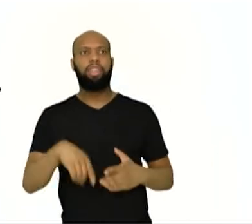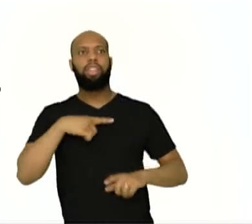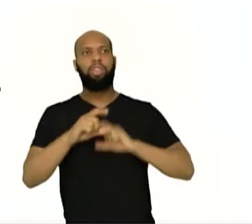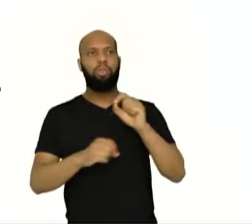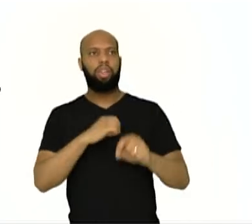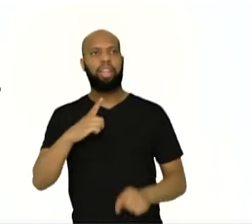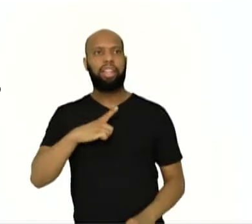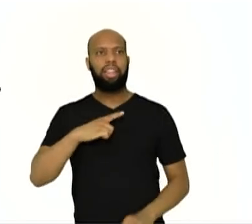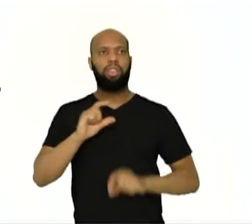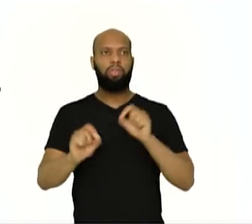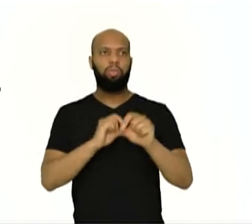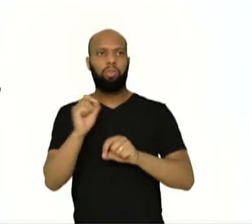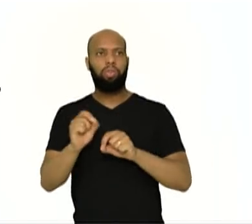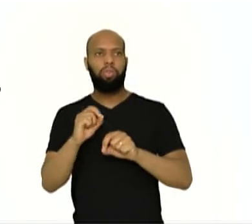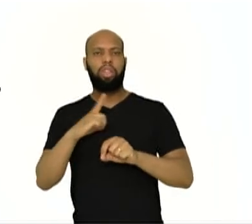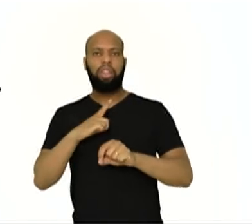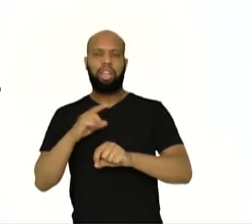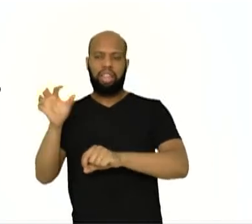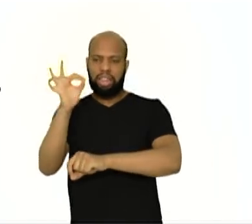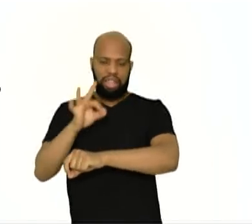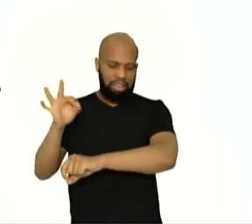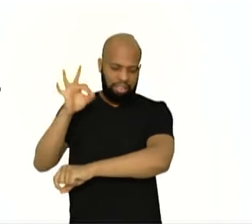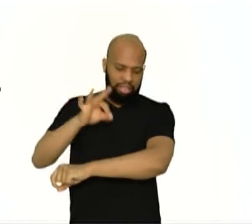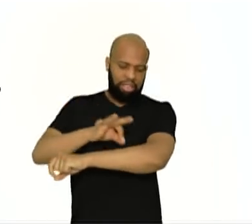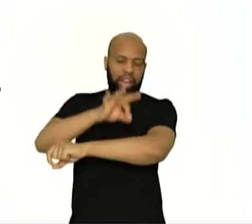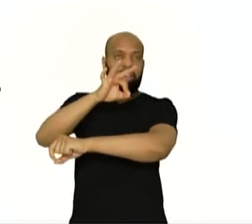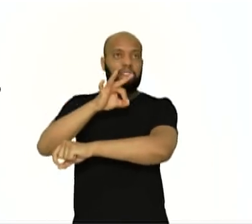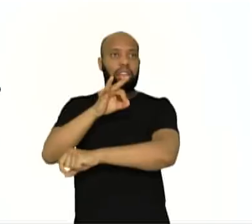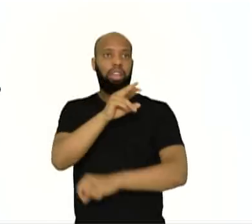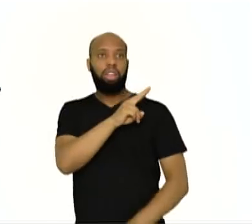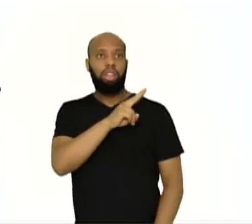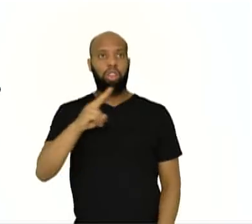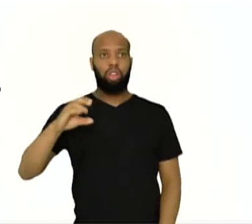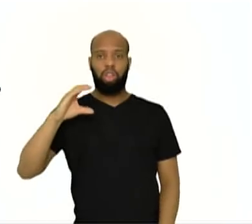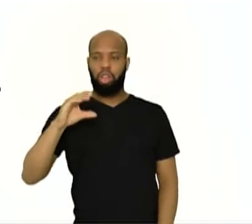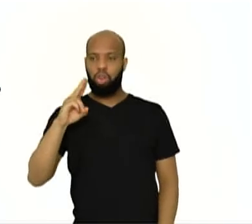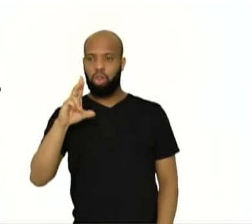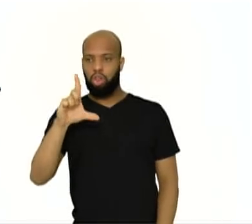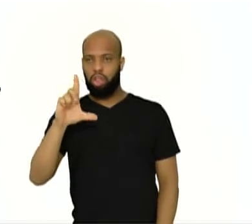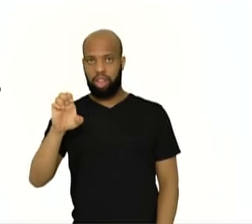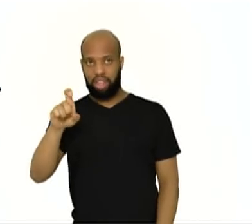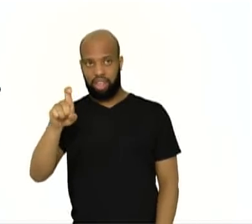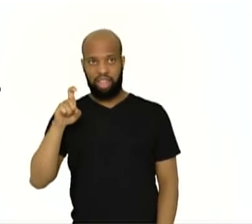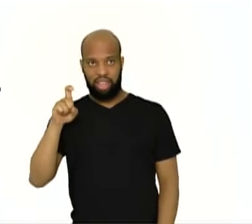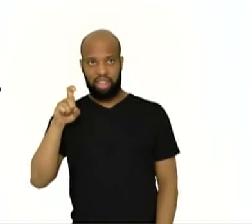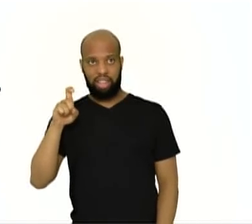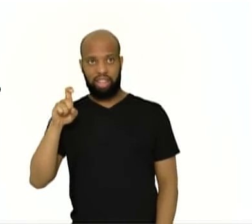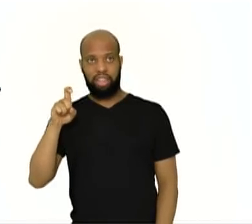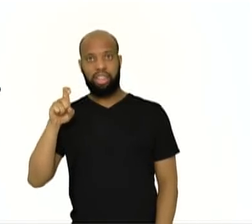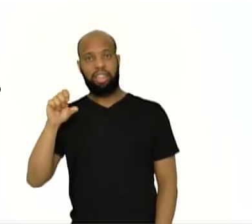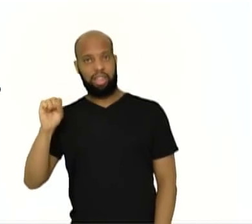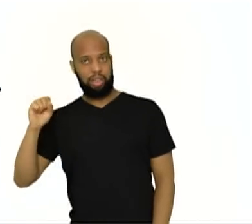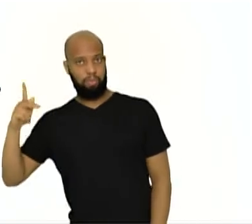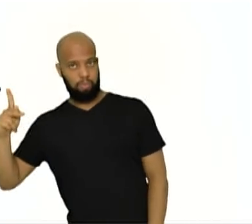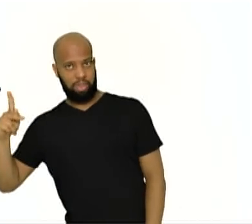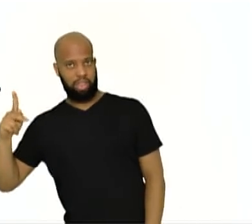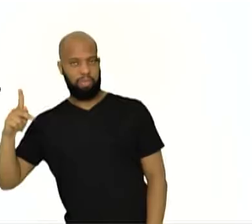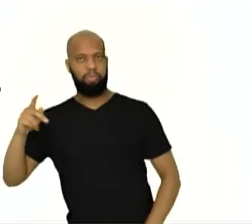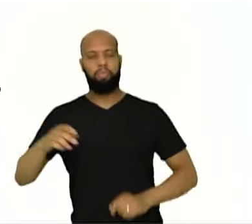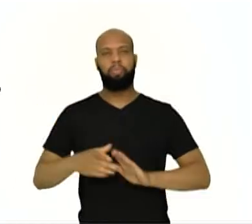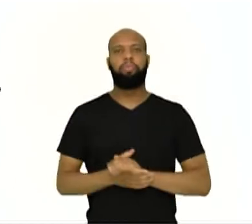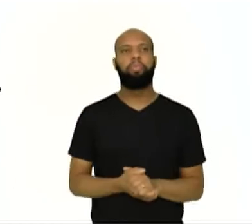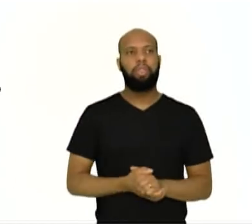uma picada de um mosquito chamado Culex, que é o pernilongo ou a famosa